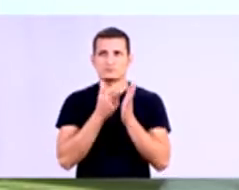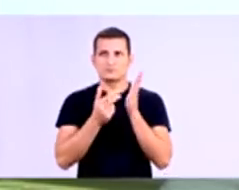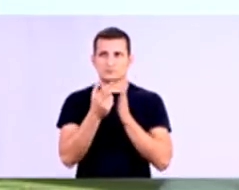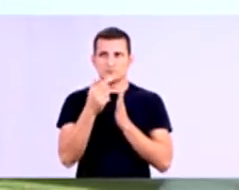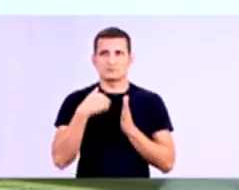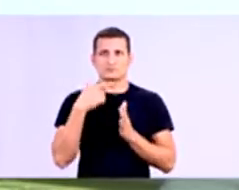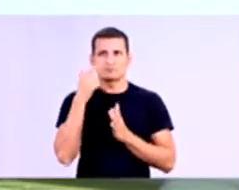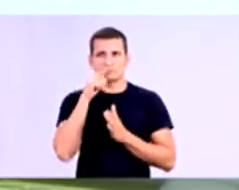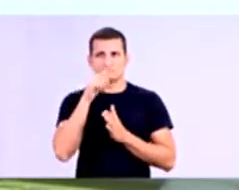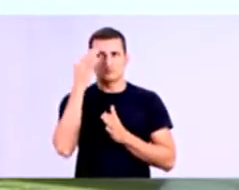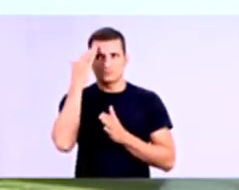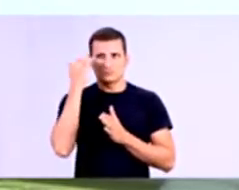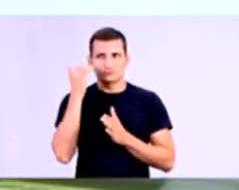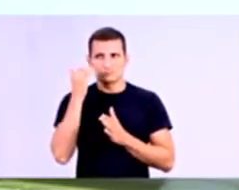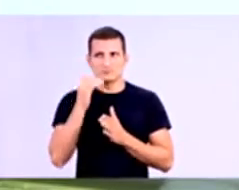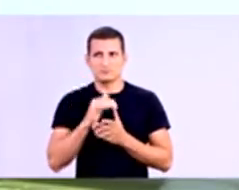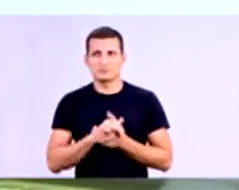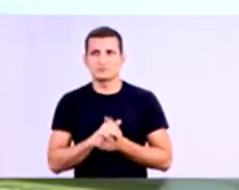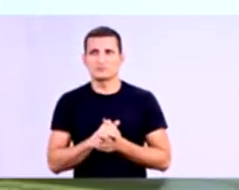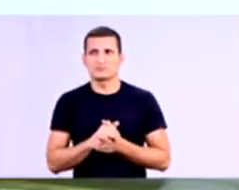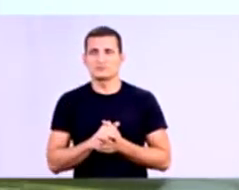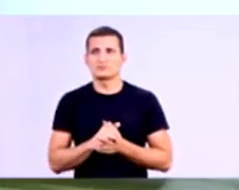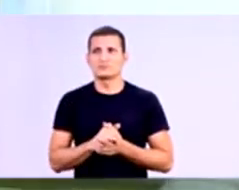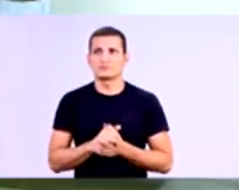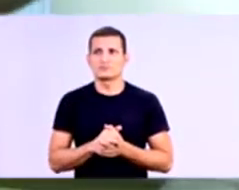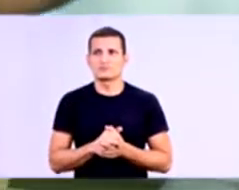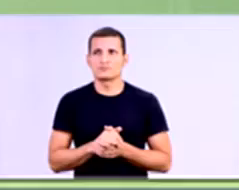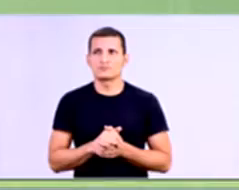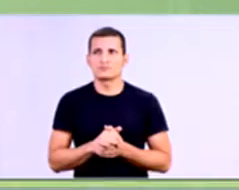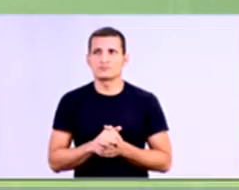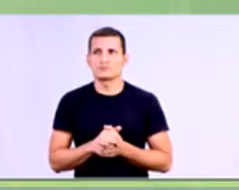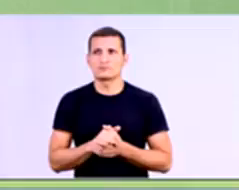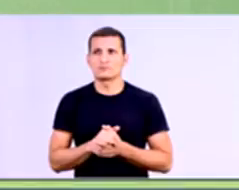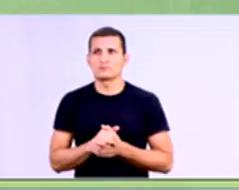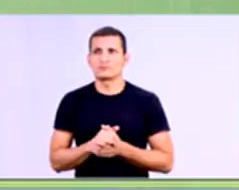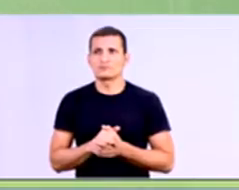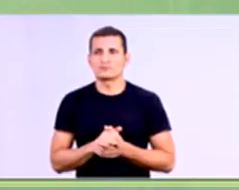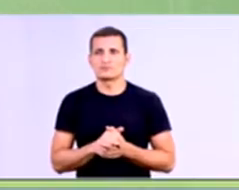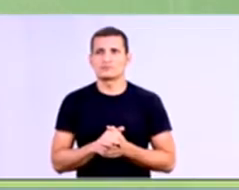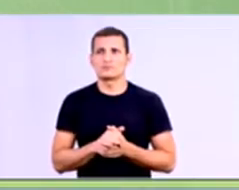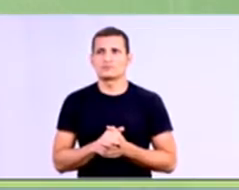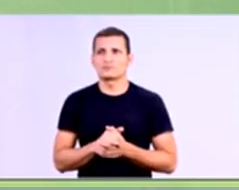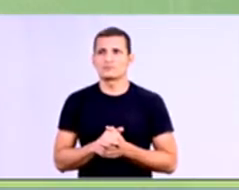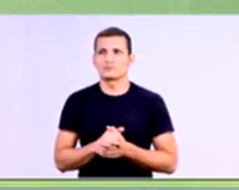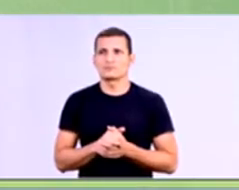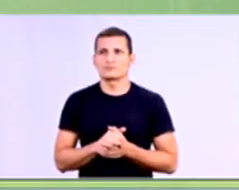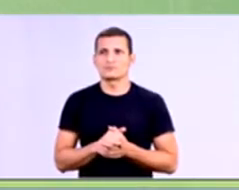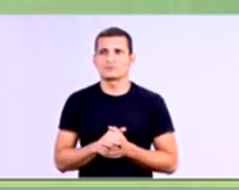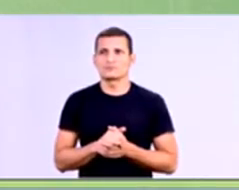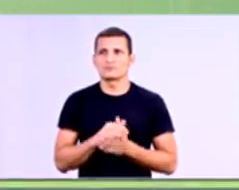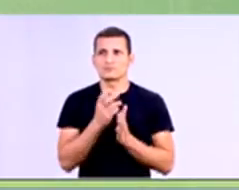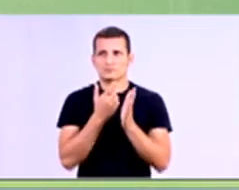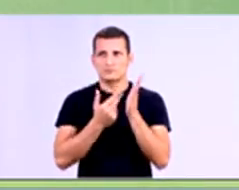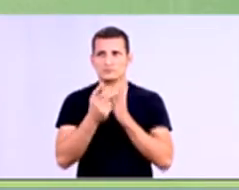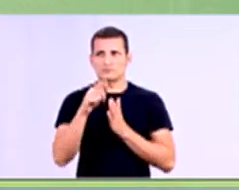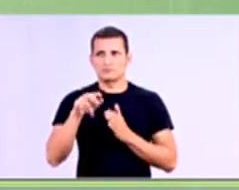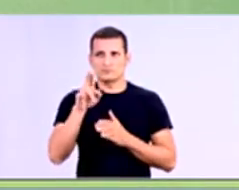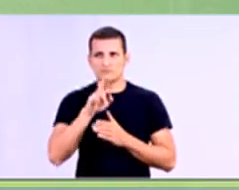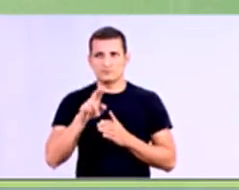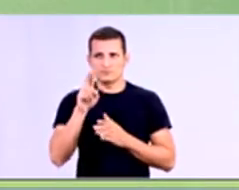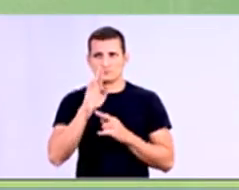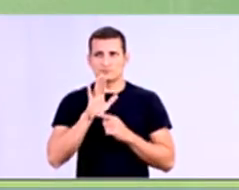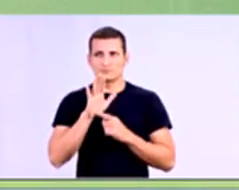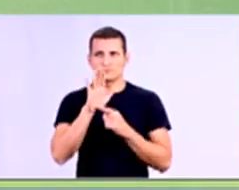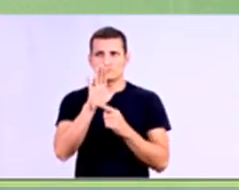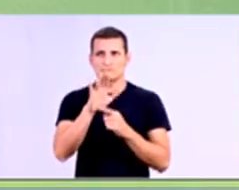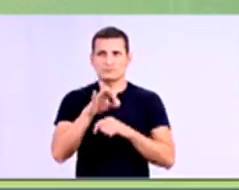eu consigo definir isso, eu consigo determinar os blocos. Vamos voltar aqui para a gente continuar com o conceito. Esse diagrama é muito utilizado para